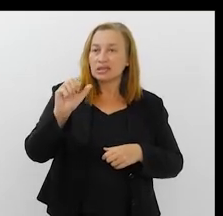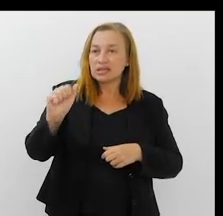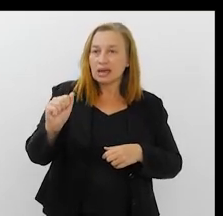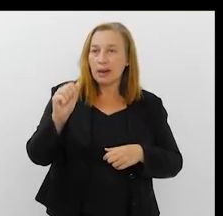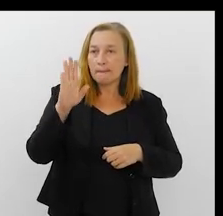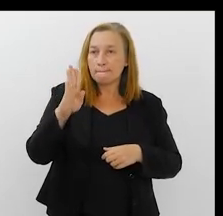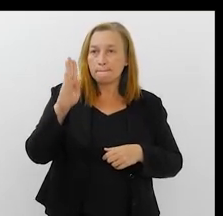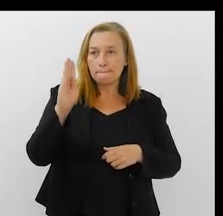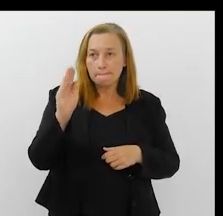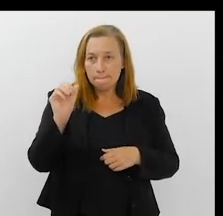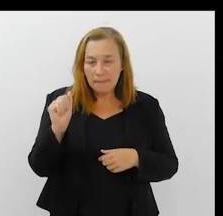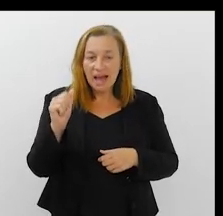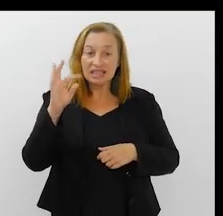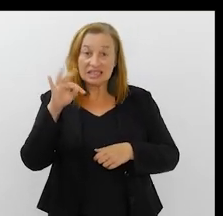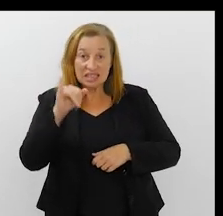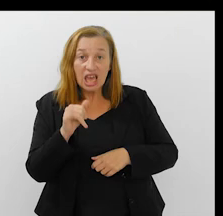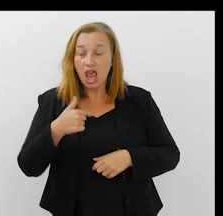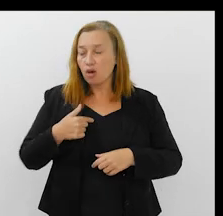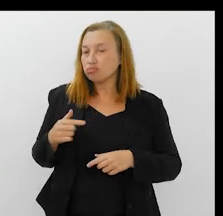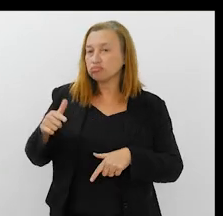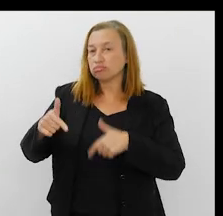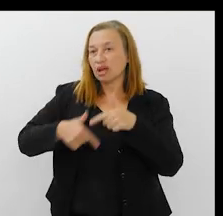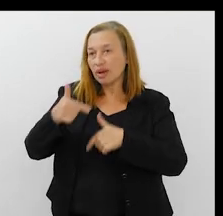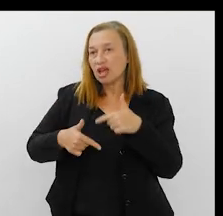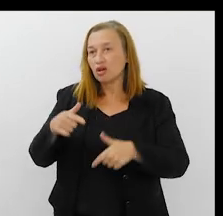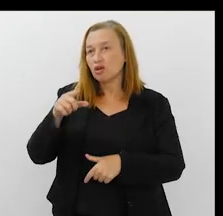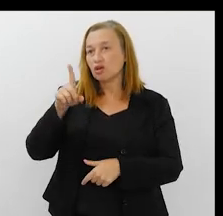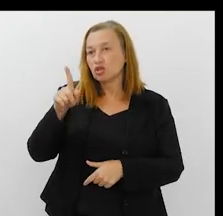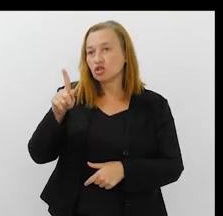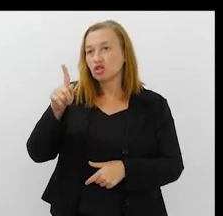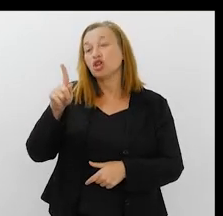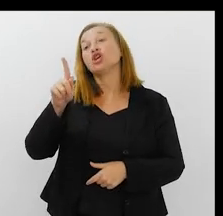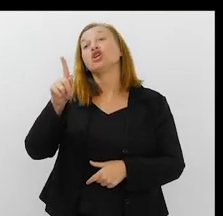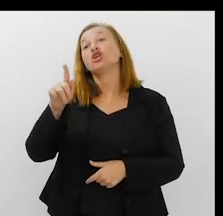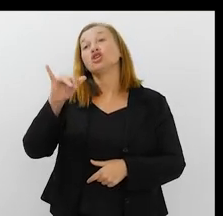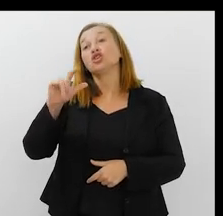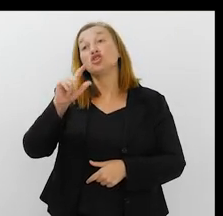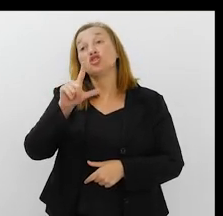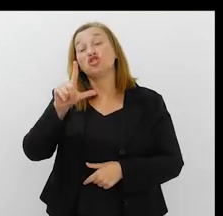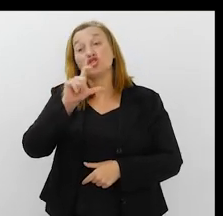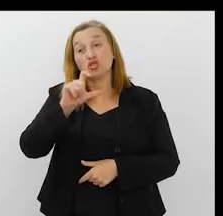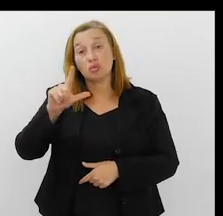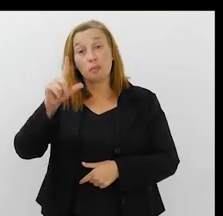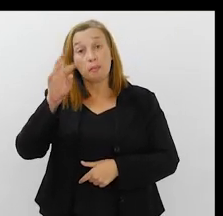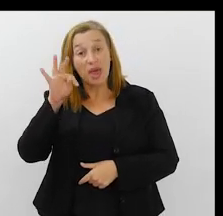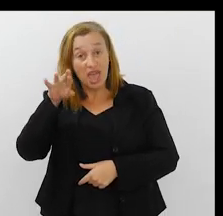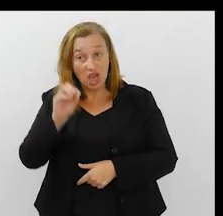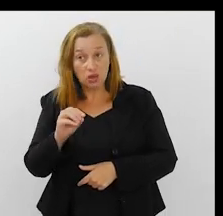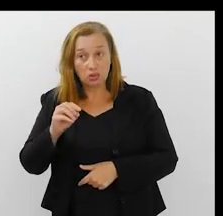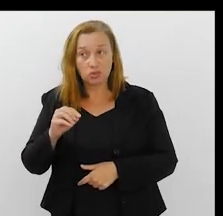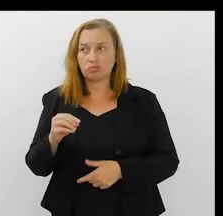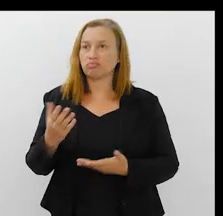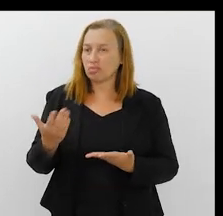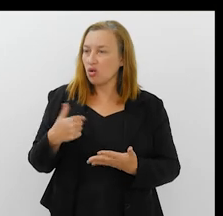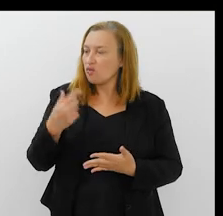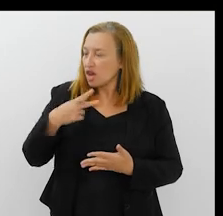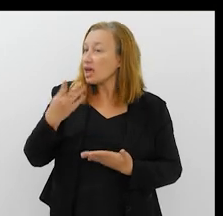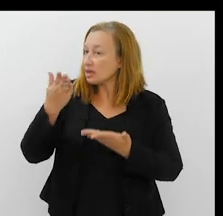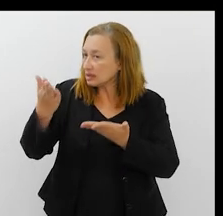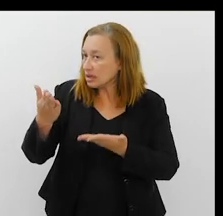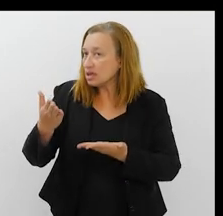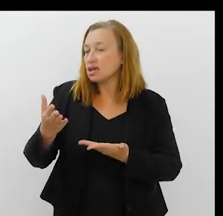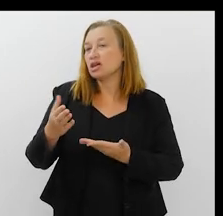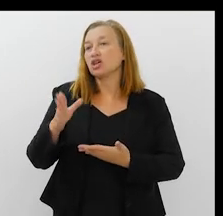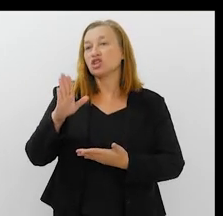o ano sabático. Eu trabalhei com o Gilberto, que... Vale a pena o investimento. Eu falei, gente, esse é o